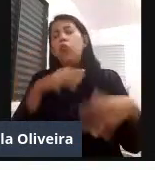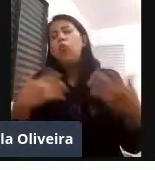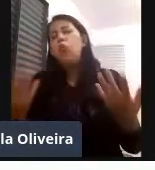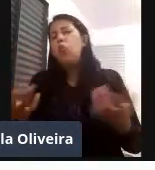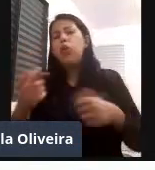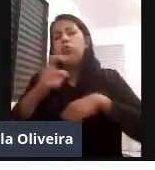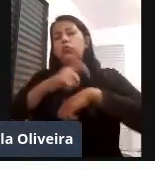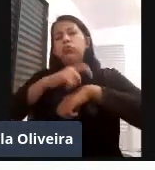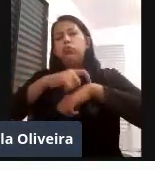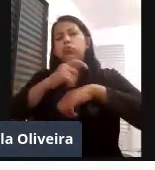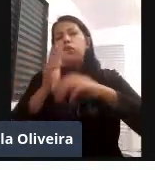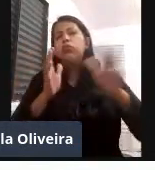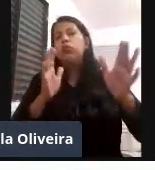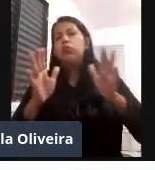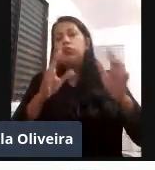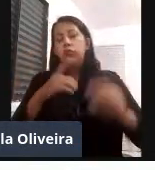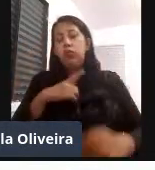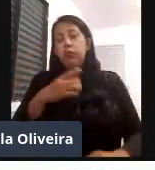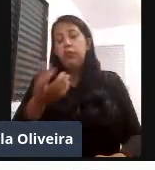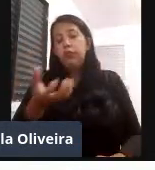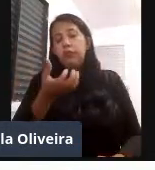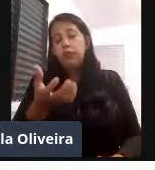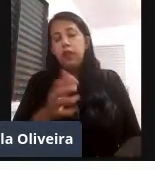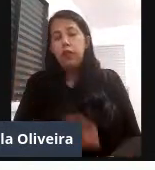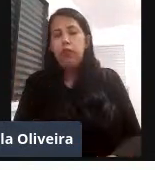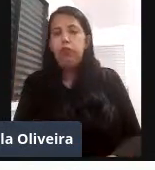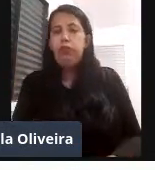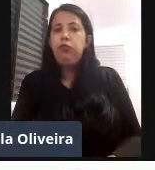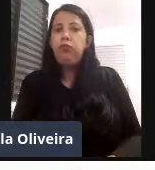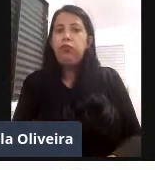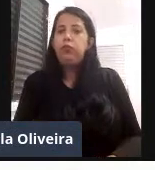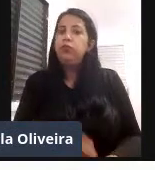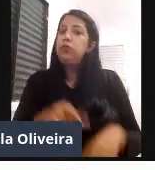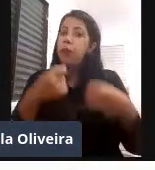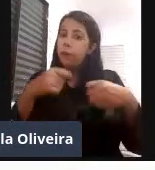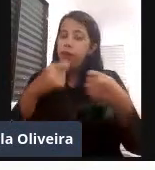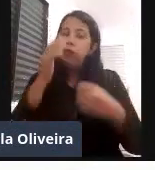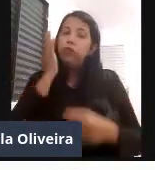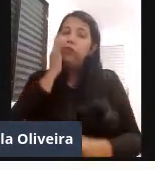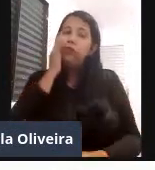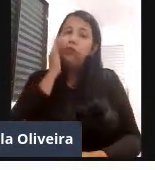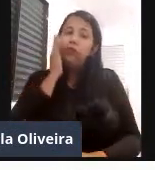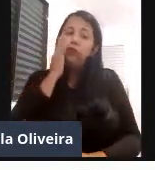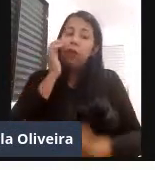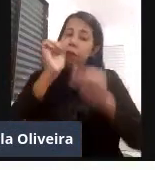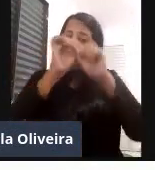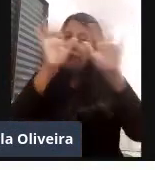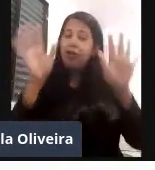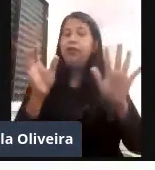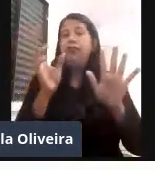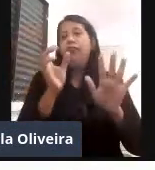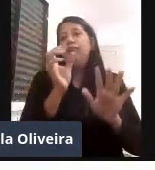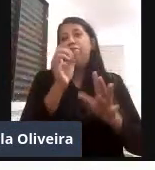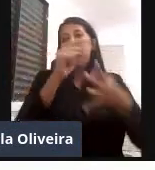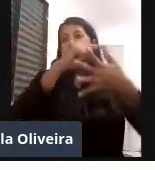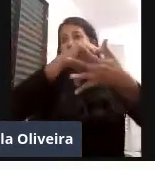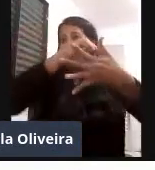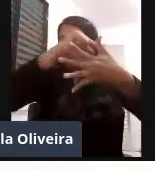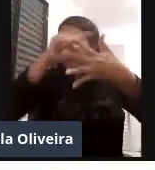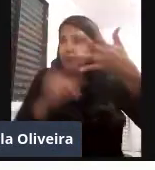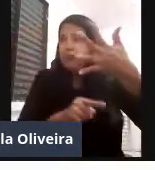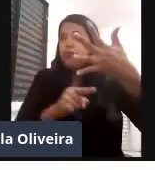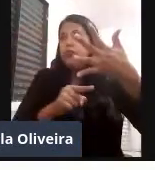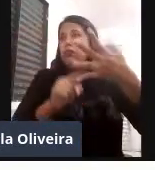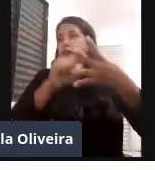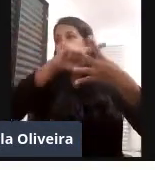que eu quero? Então, é preciso que a gente possa ter bem claro na nossa mente, né? A gente precisa ter